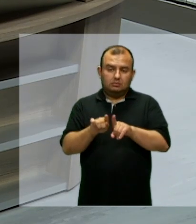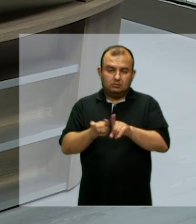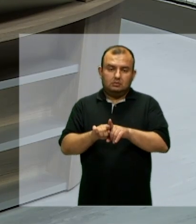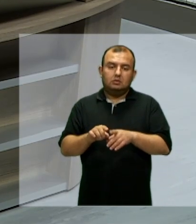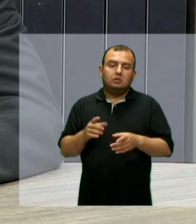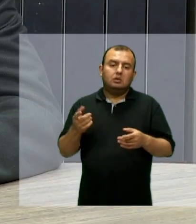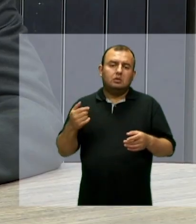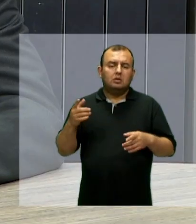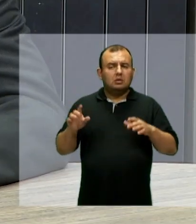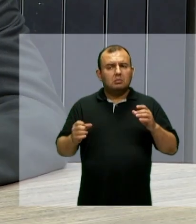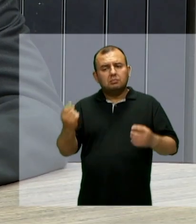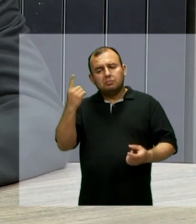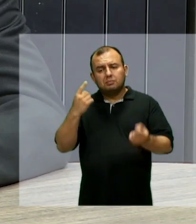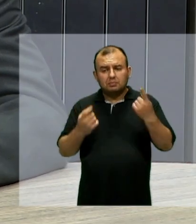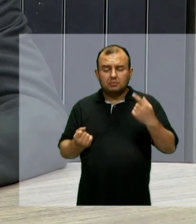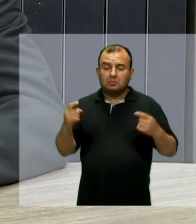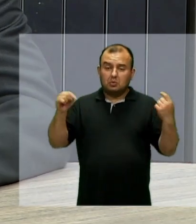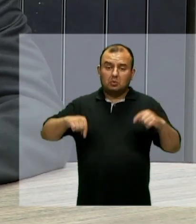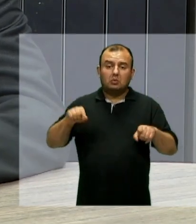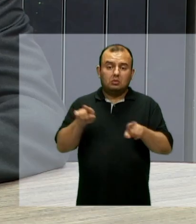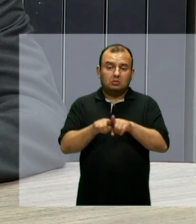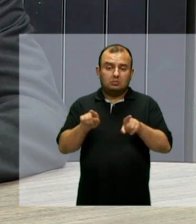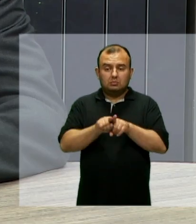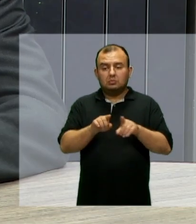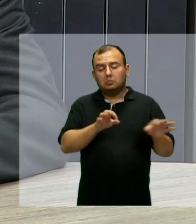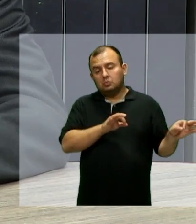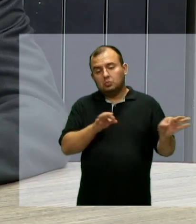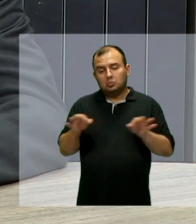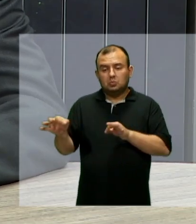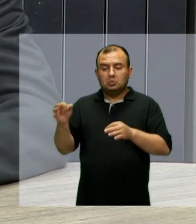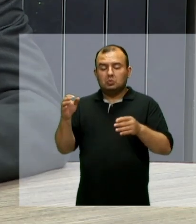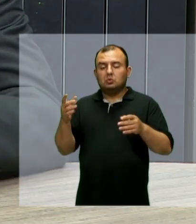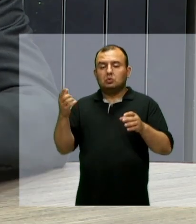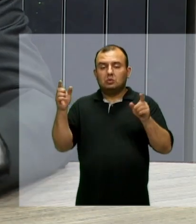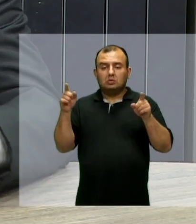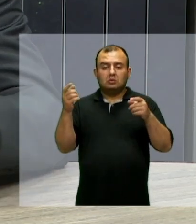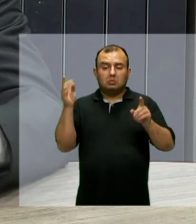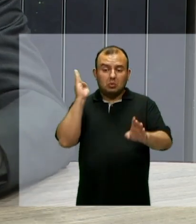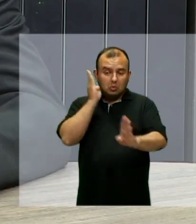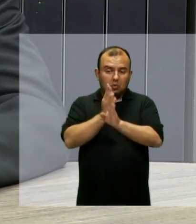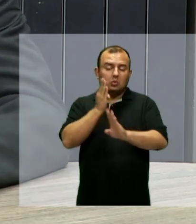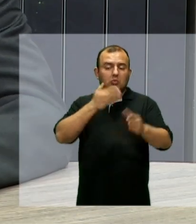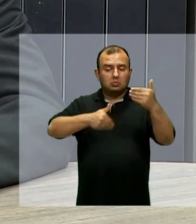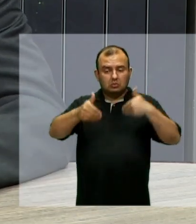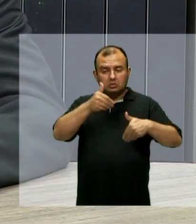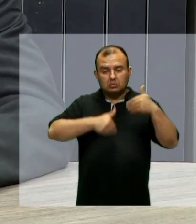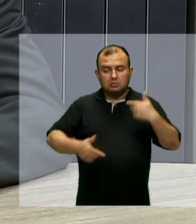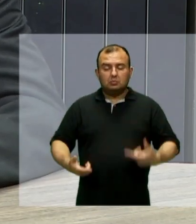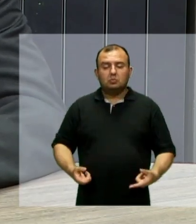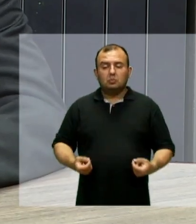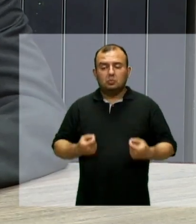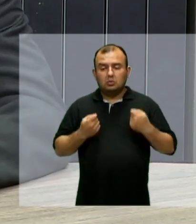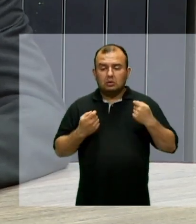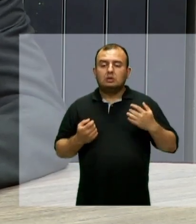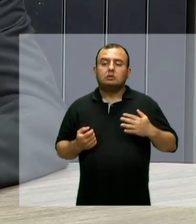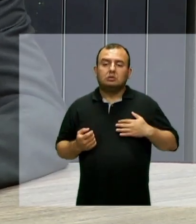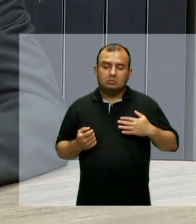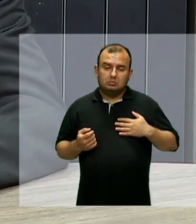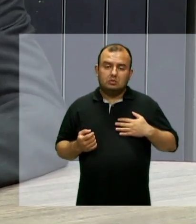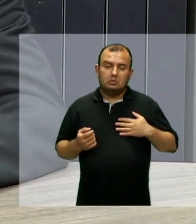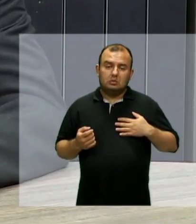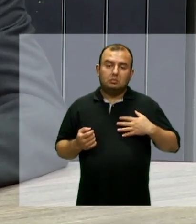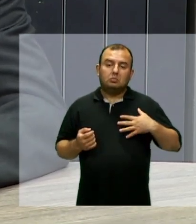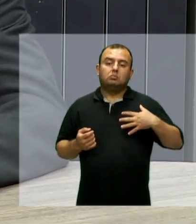dia já faz parte da rotina do tratamento, do diagnóstico e tratamento do câncer de mama, porque mamas